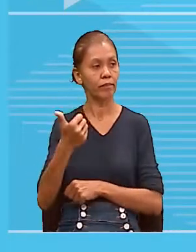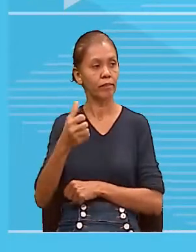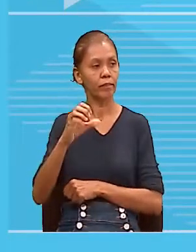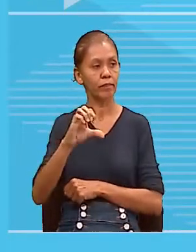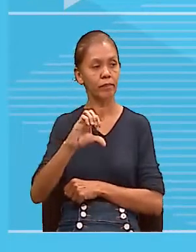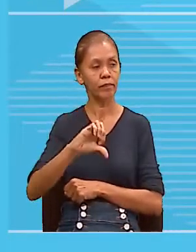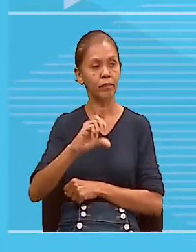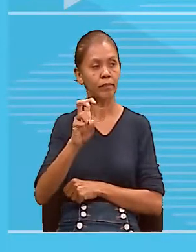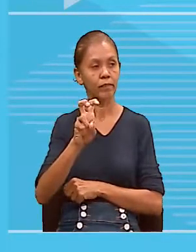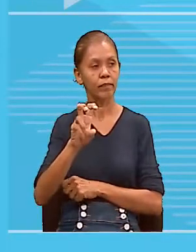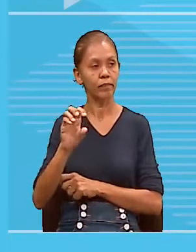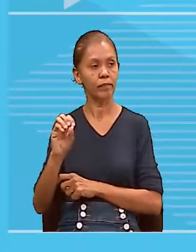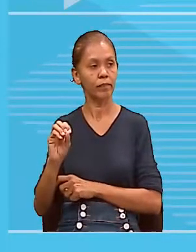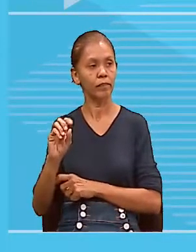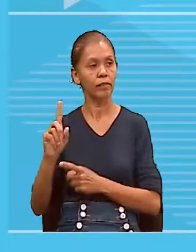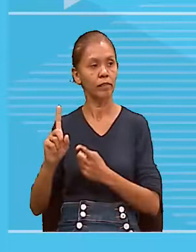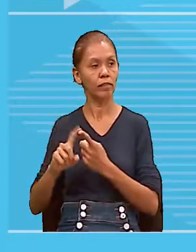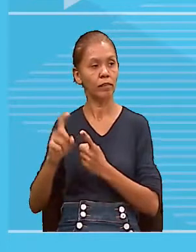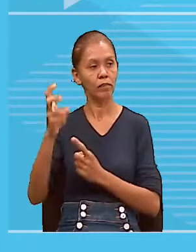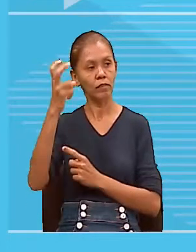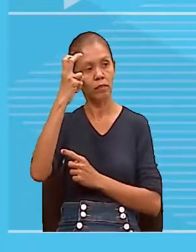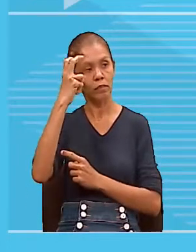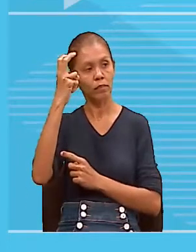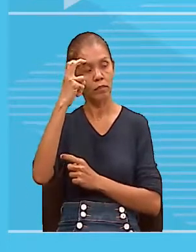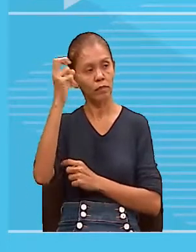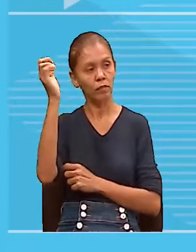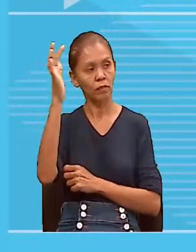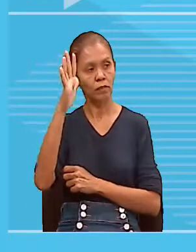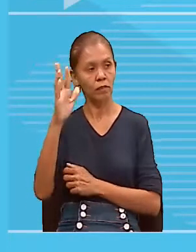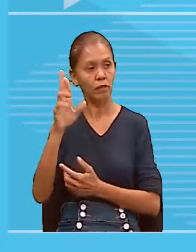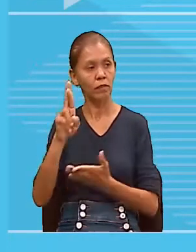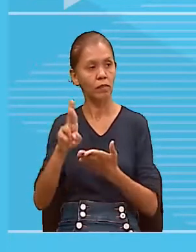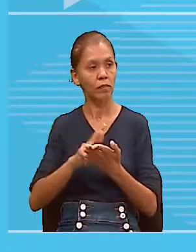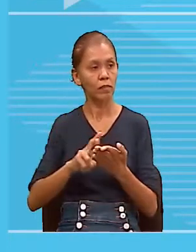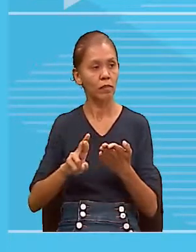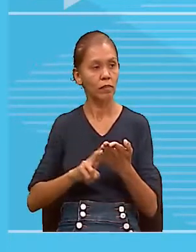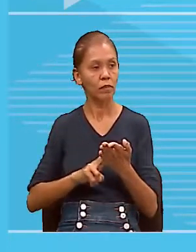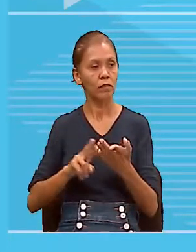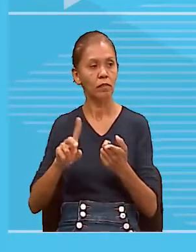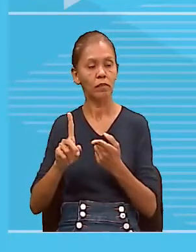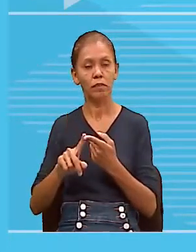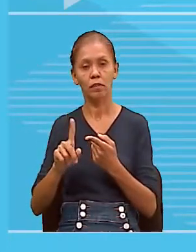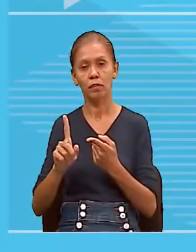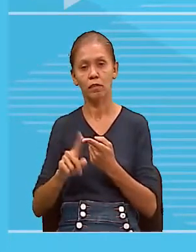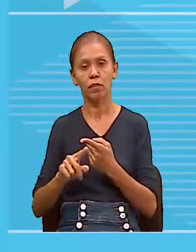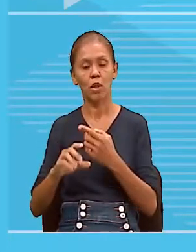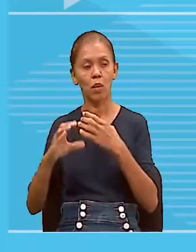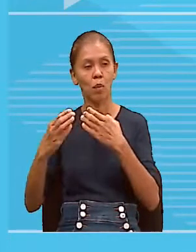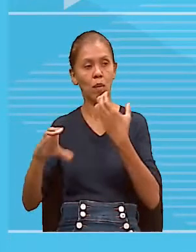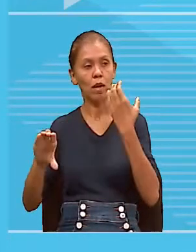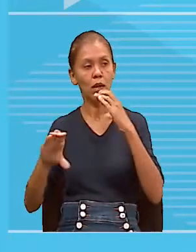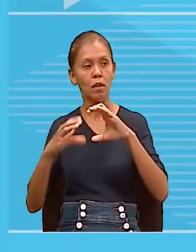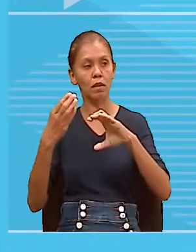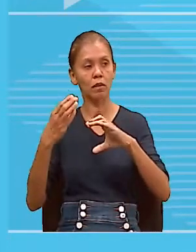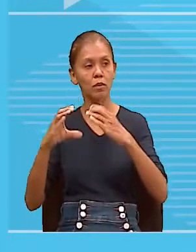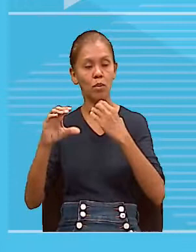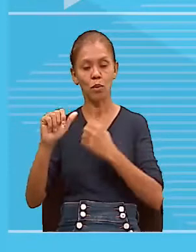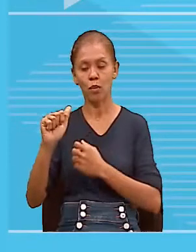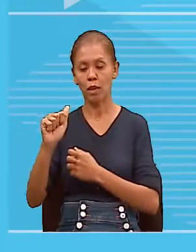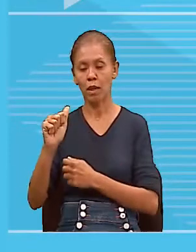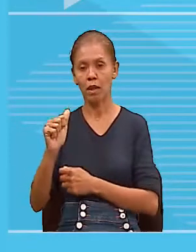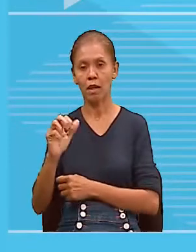50 aqui a cultura brasileira as revistas e meu amigo Caetano Veloso nos